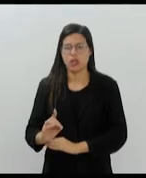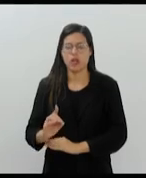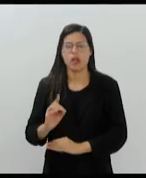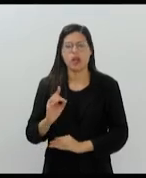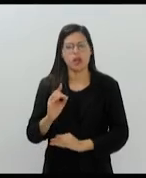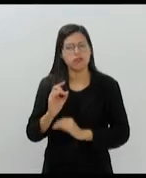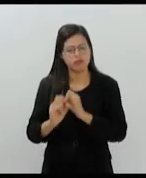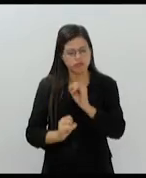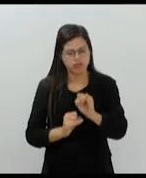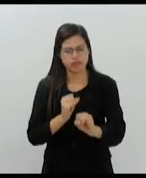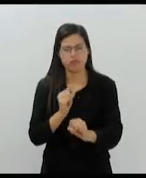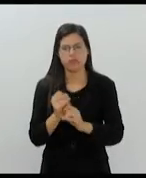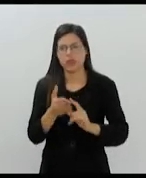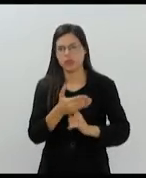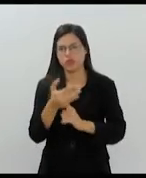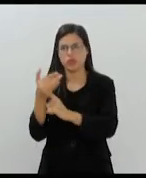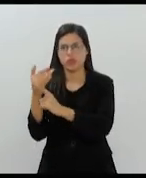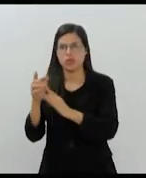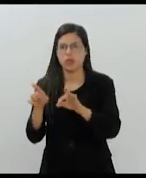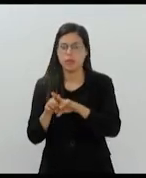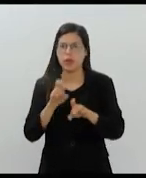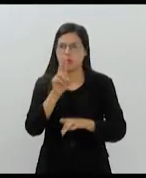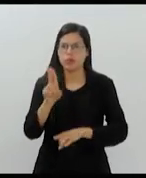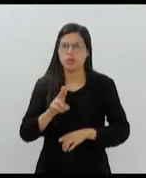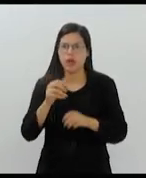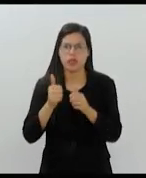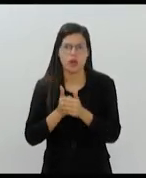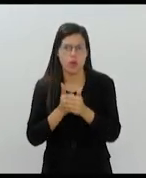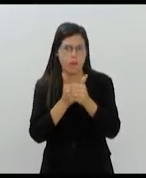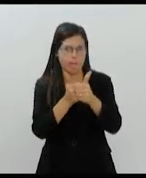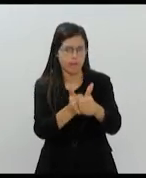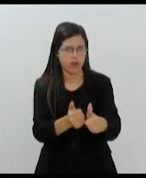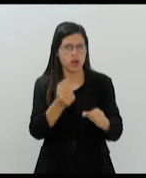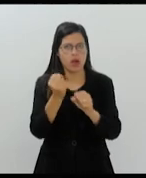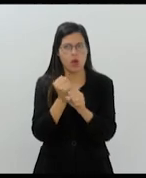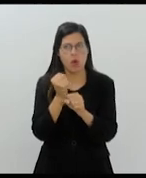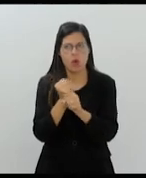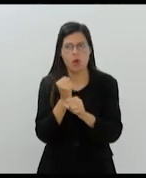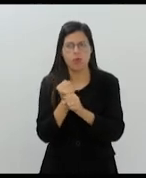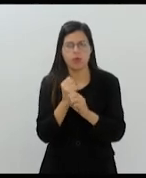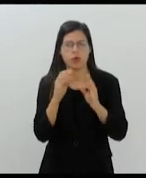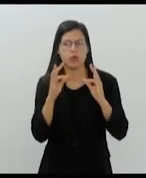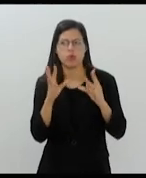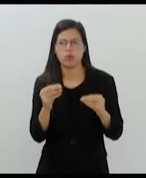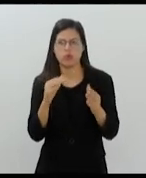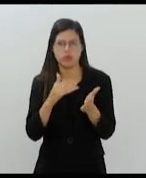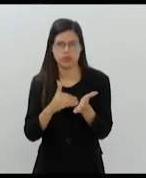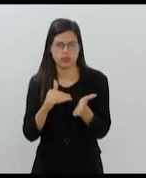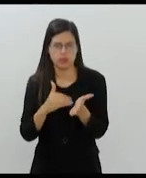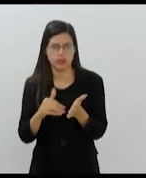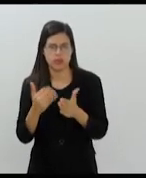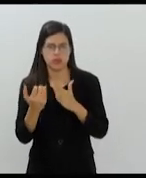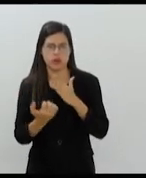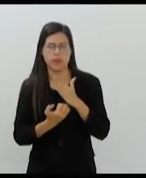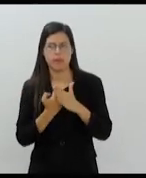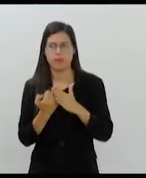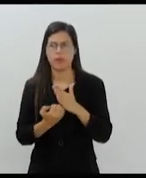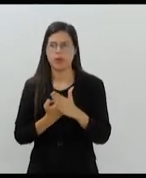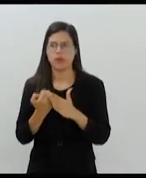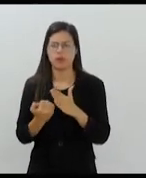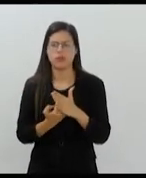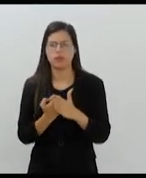informatizada, que também é usada para o acompanhamento de obras em todas as secretarias e empresas